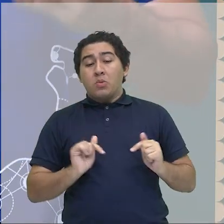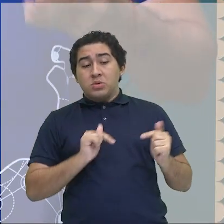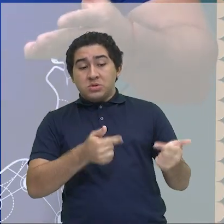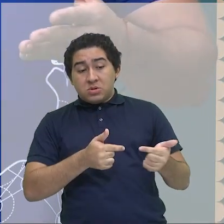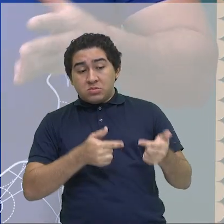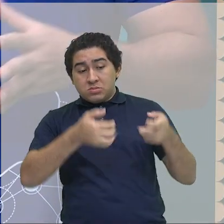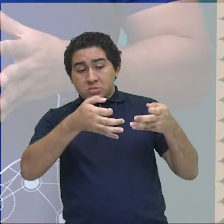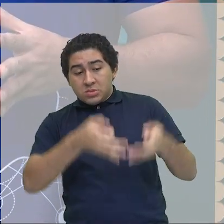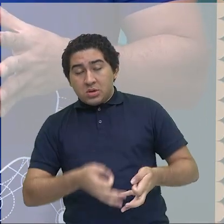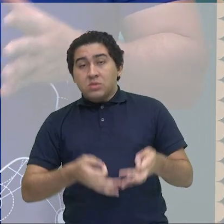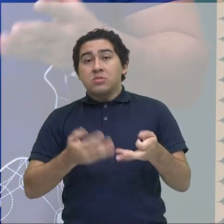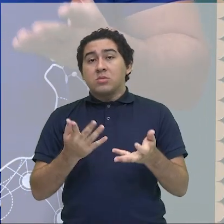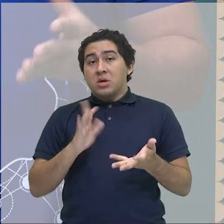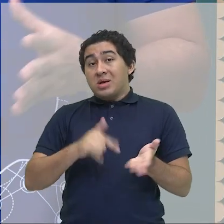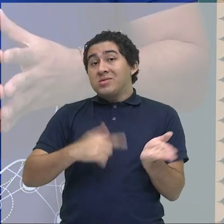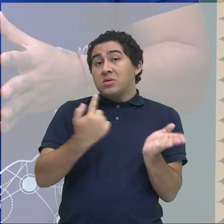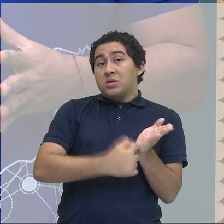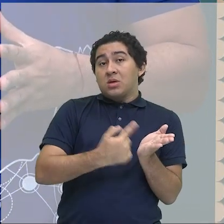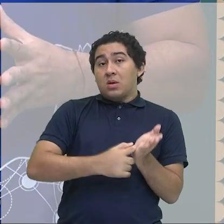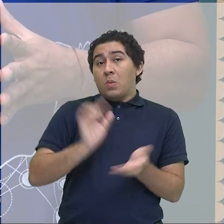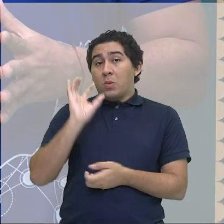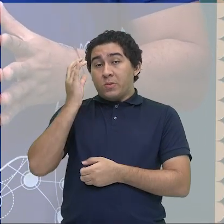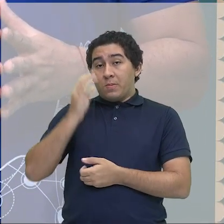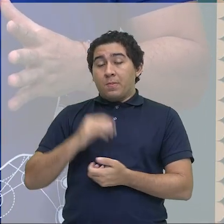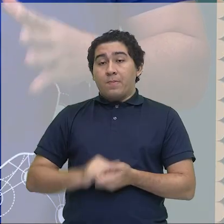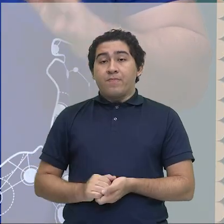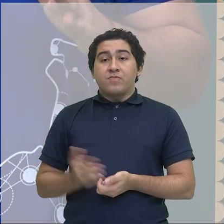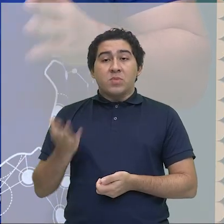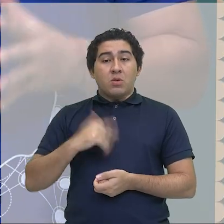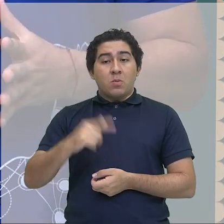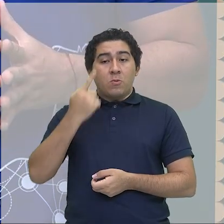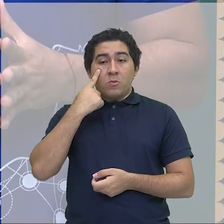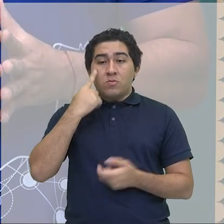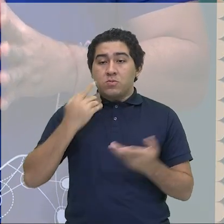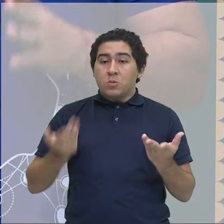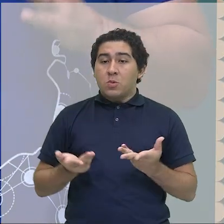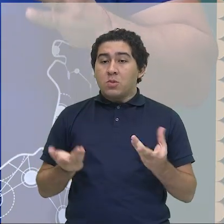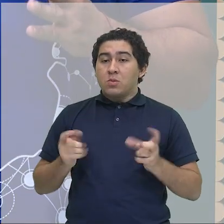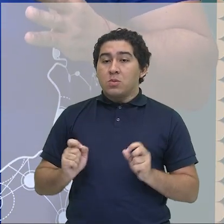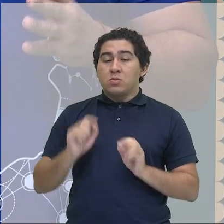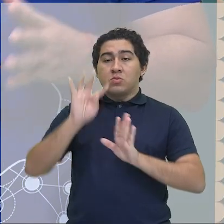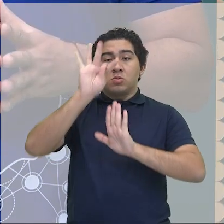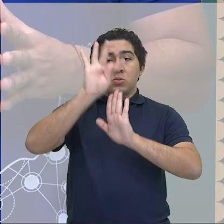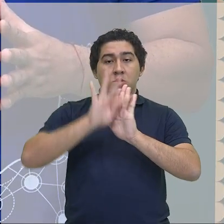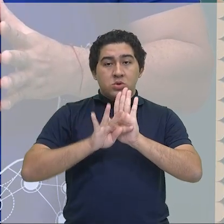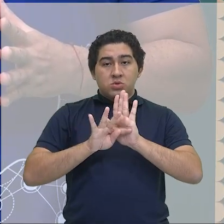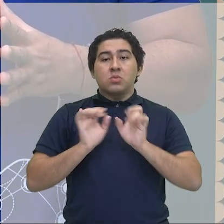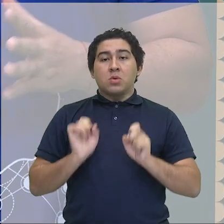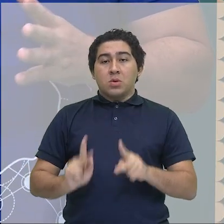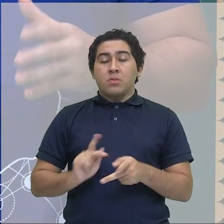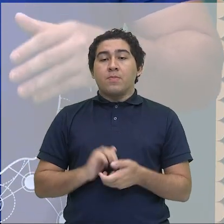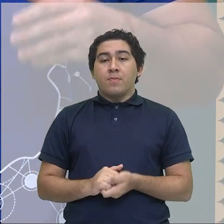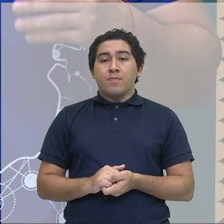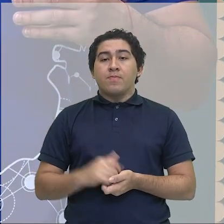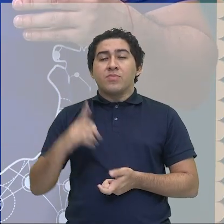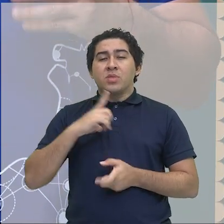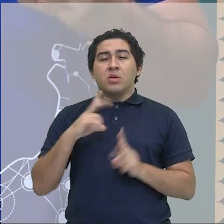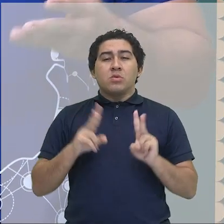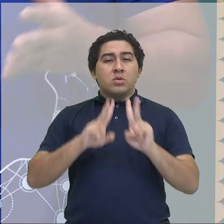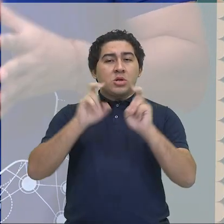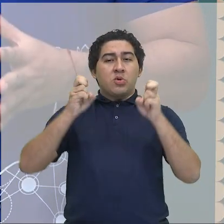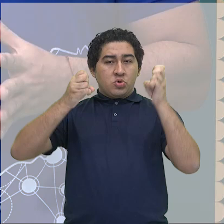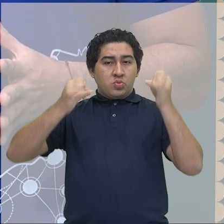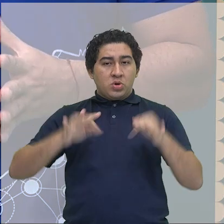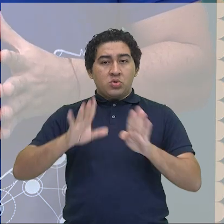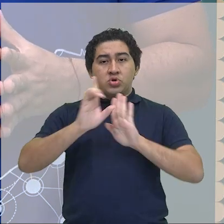daquele tratado, né, acontecesse. Vamos dar uma olhada agora num texto, ok? Que fala sobre